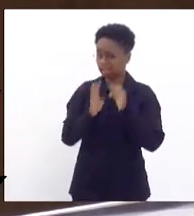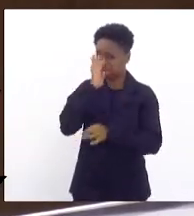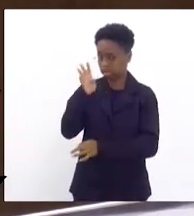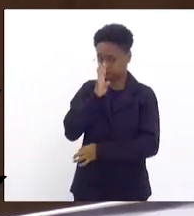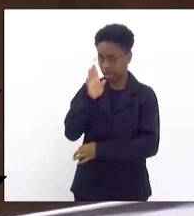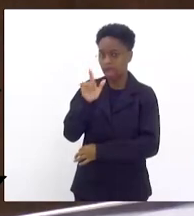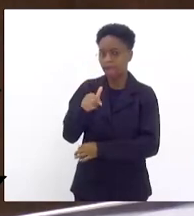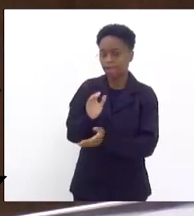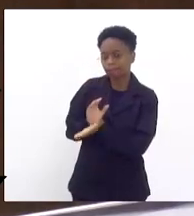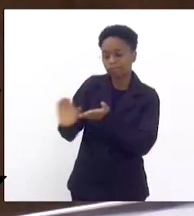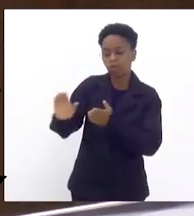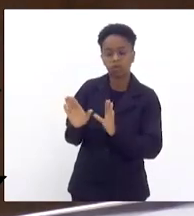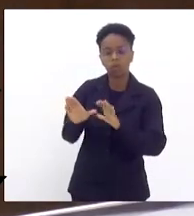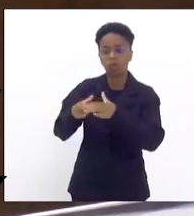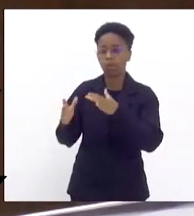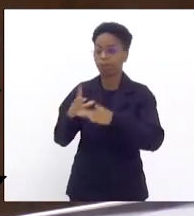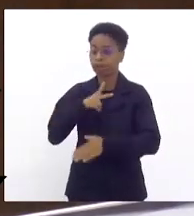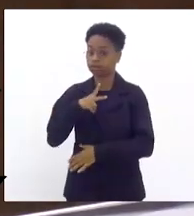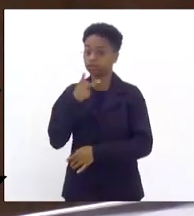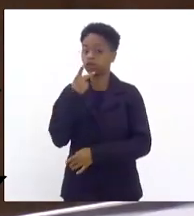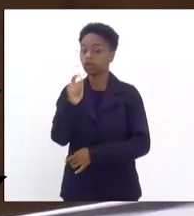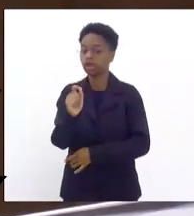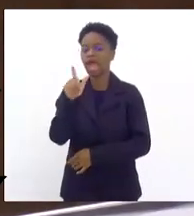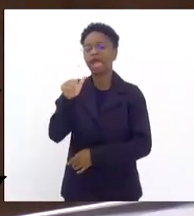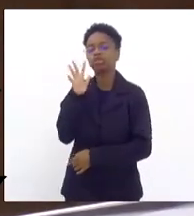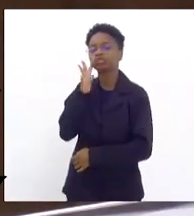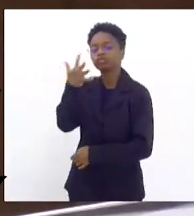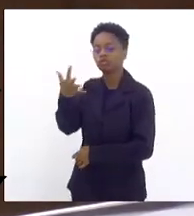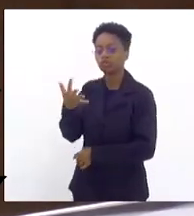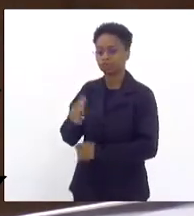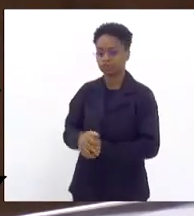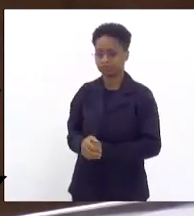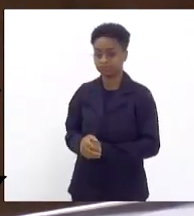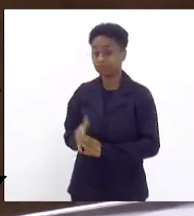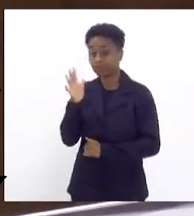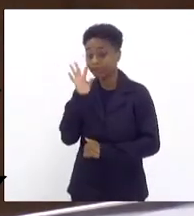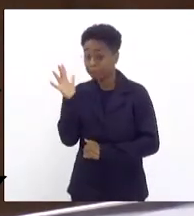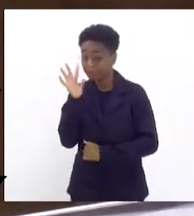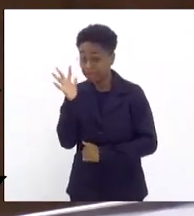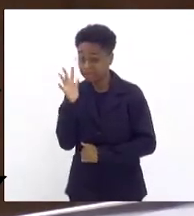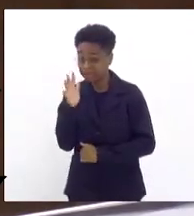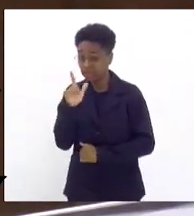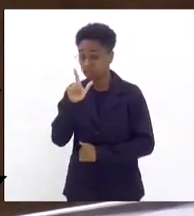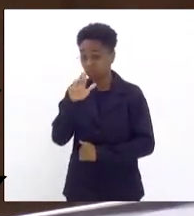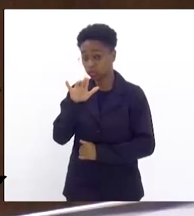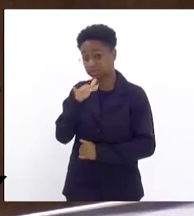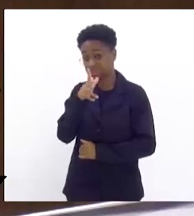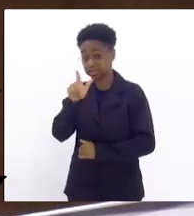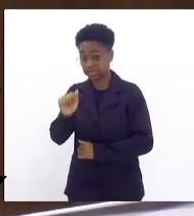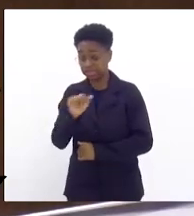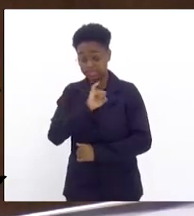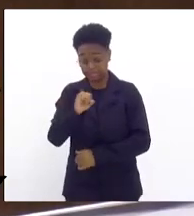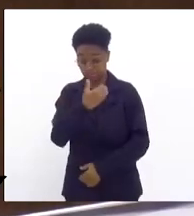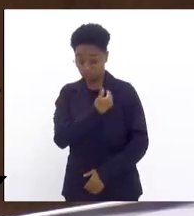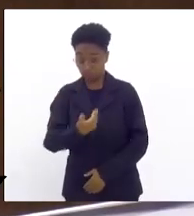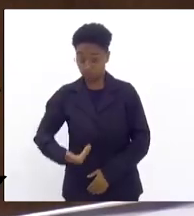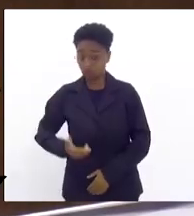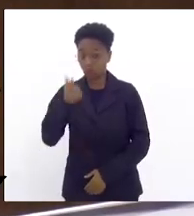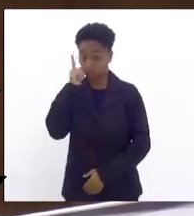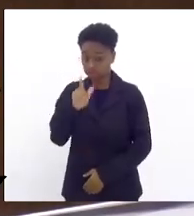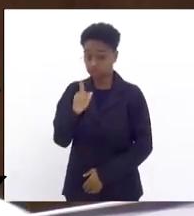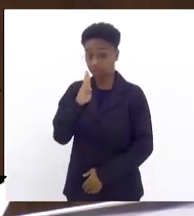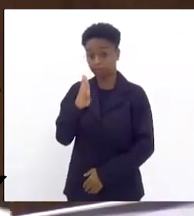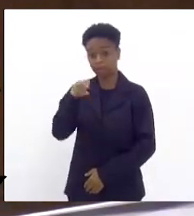grupos privados, venderam a ideia de que eles seriam a solução. Imagina, deputada Lucinha, se o governador consegue no